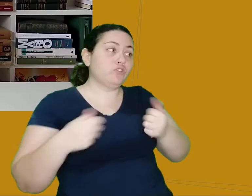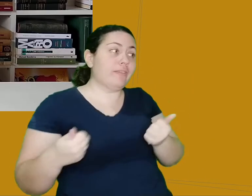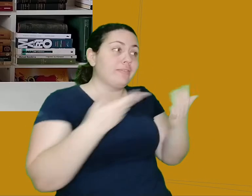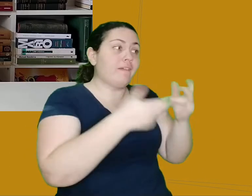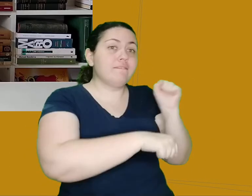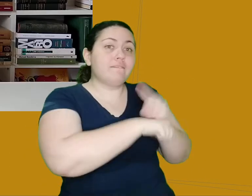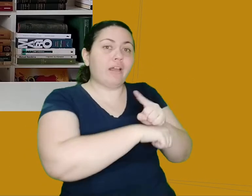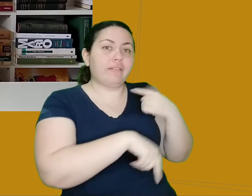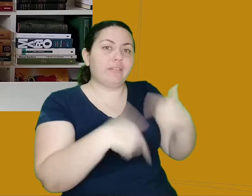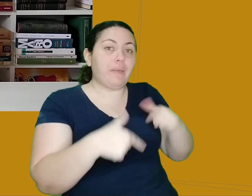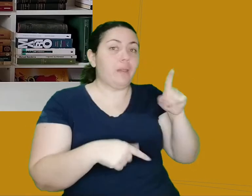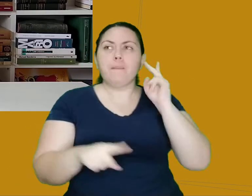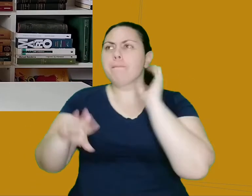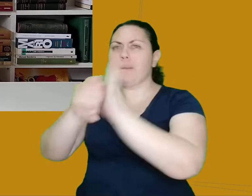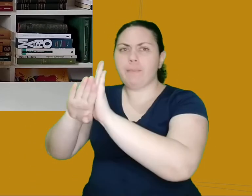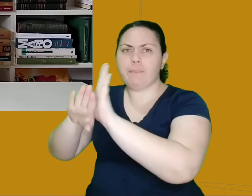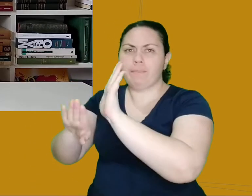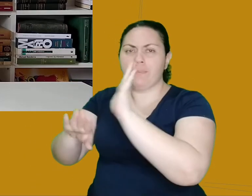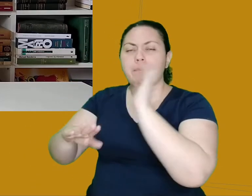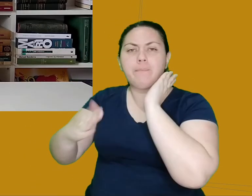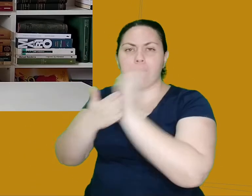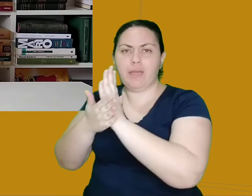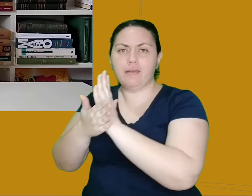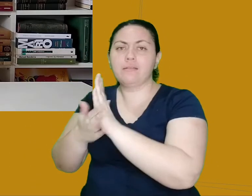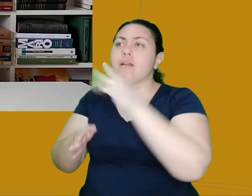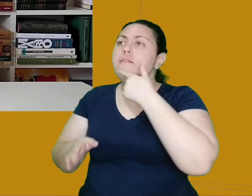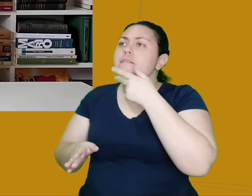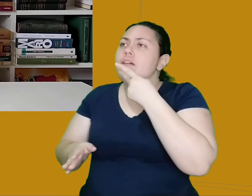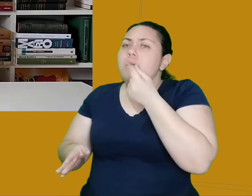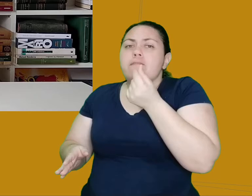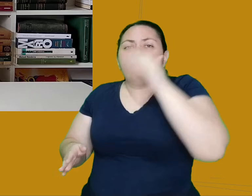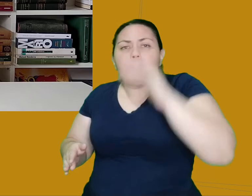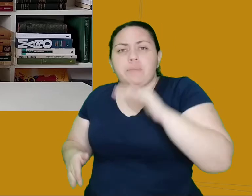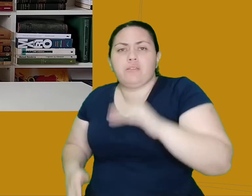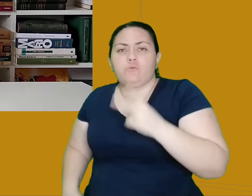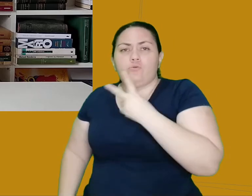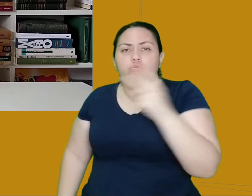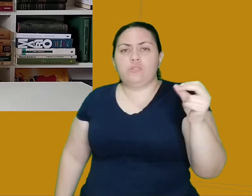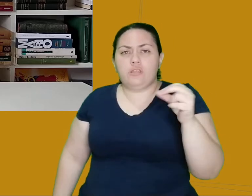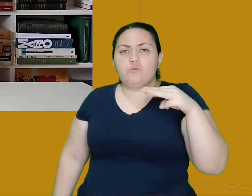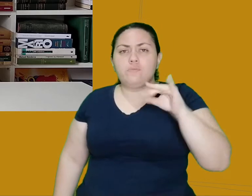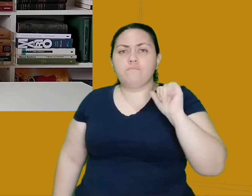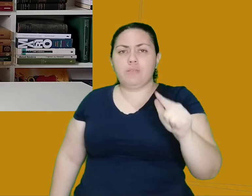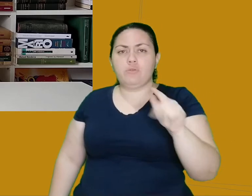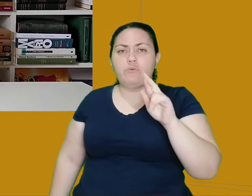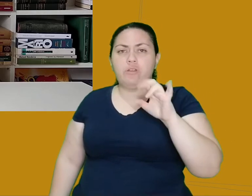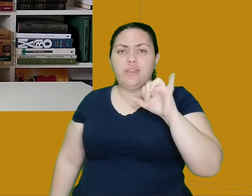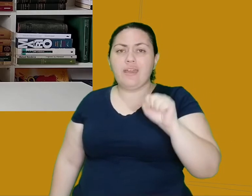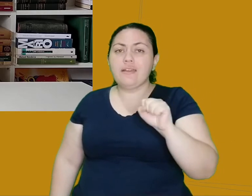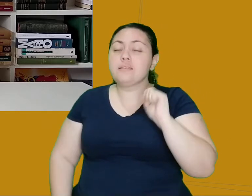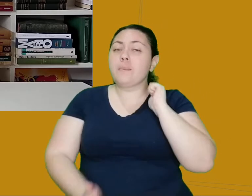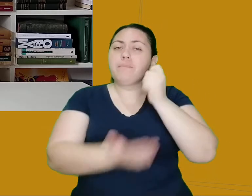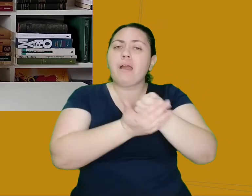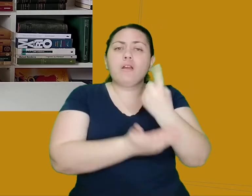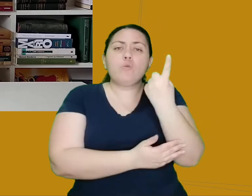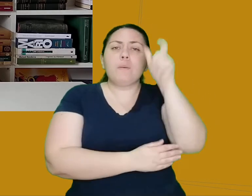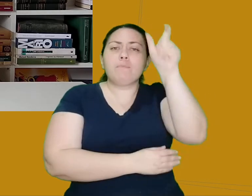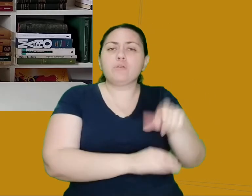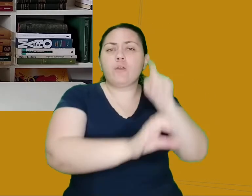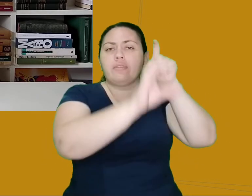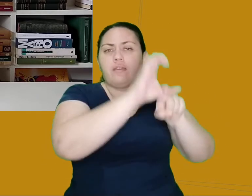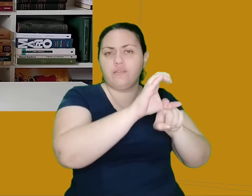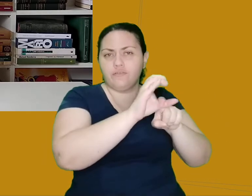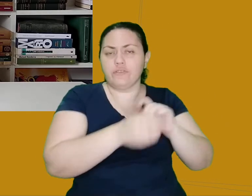emprego. Custódio interrompe rapidamente a proposta de Vaz Nunes e baixa o valor do pedido para 200.000 réis, valor necessário para pagar um